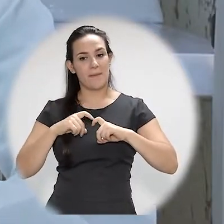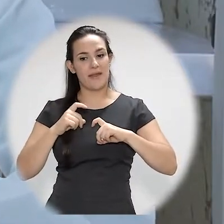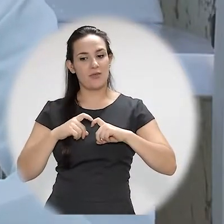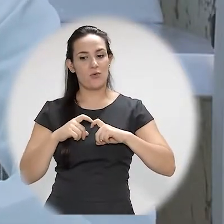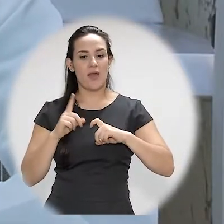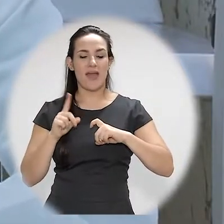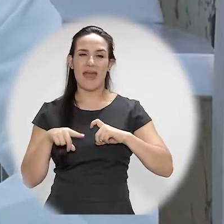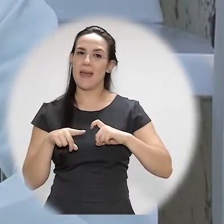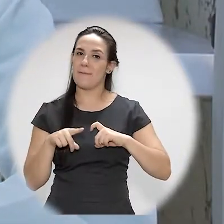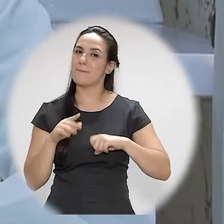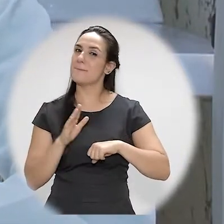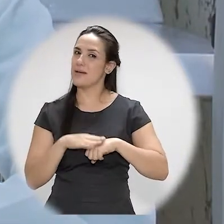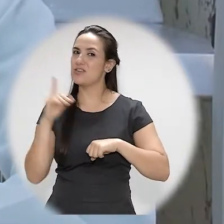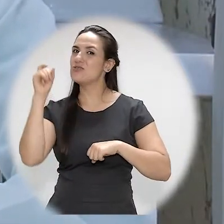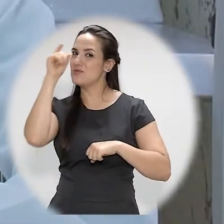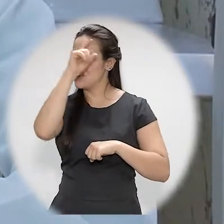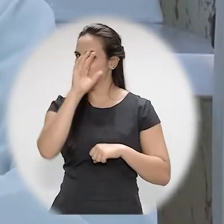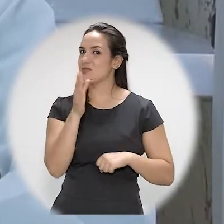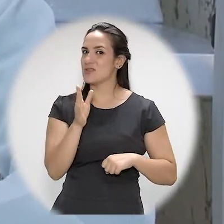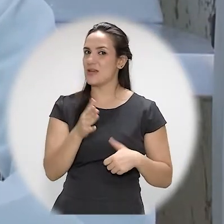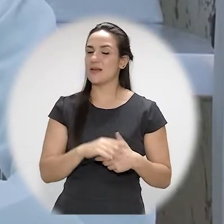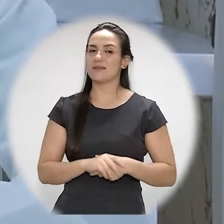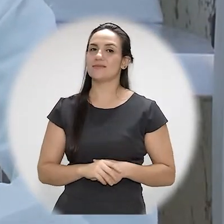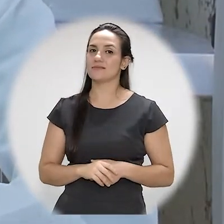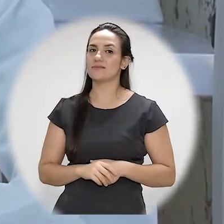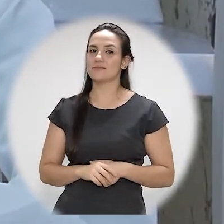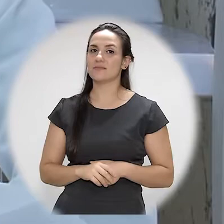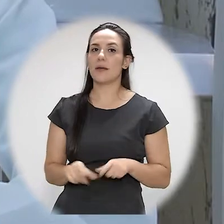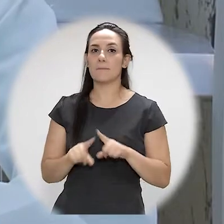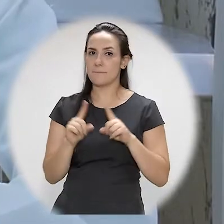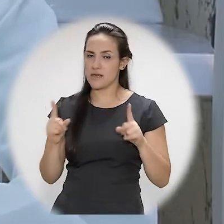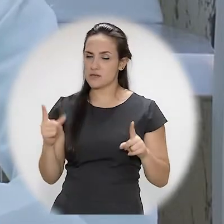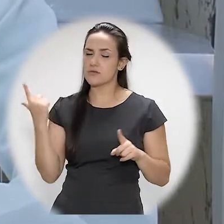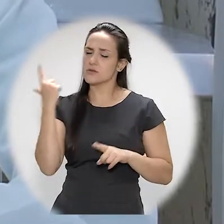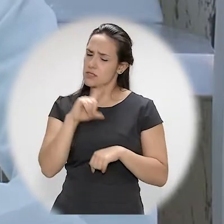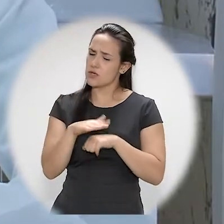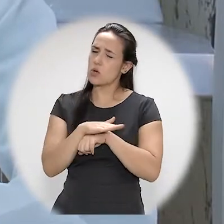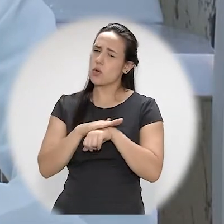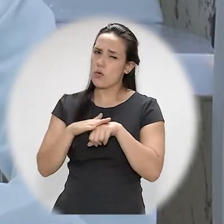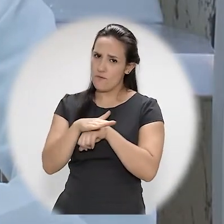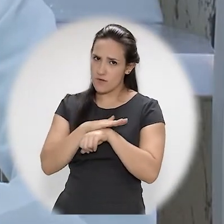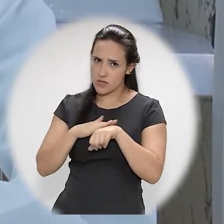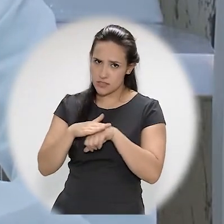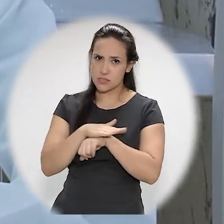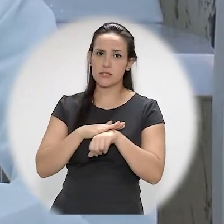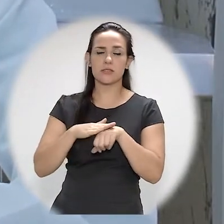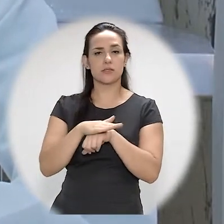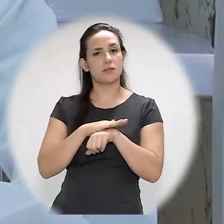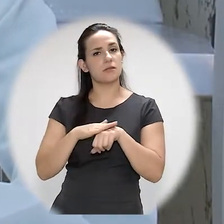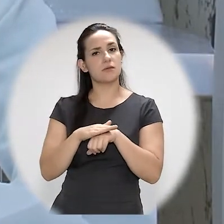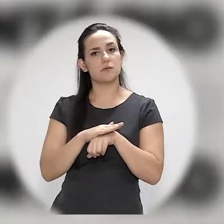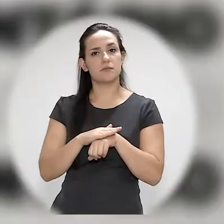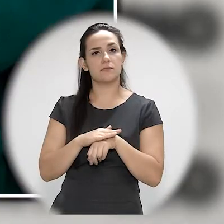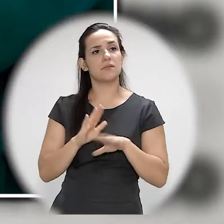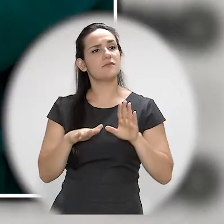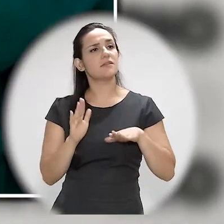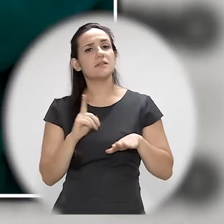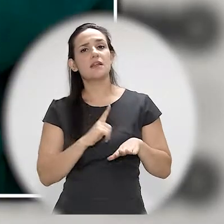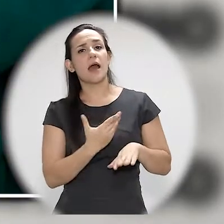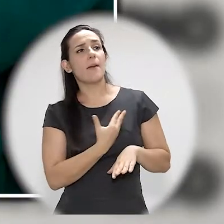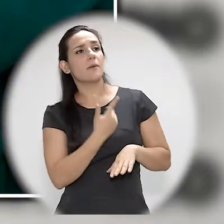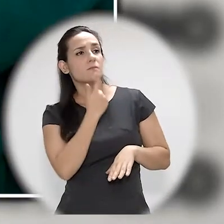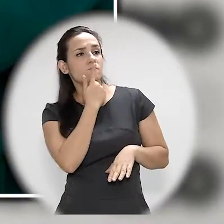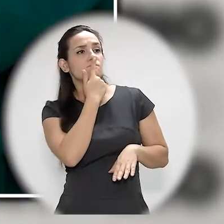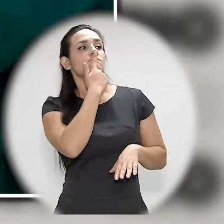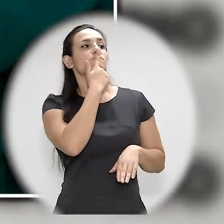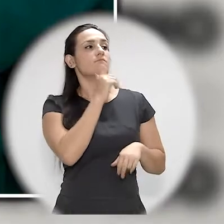um público um pouquinho mais complicado, mas a gente consegue sim conversar. Geralmente a gente tem um colega